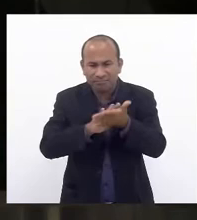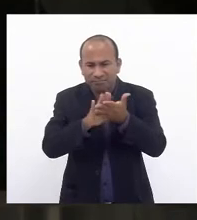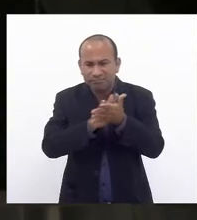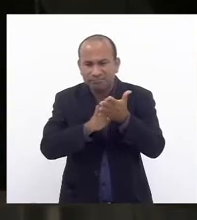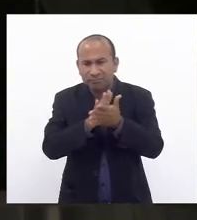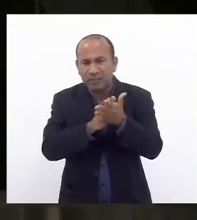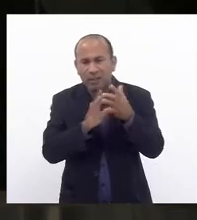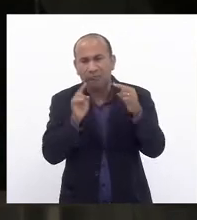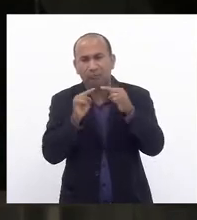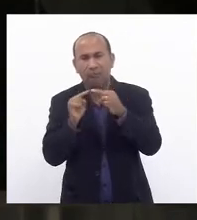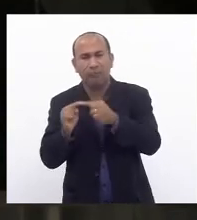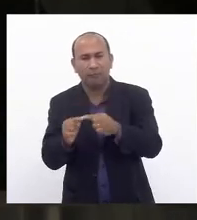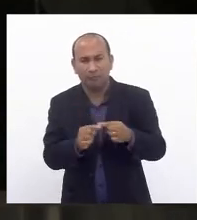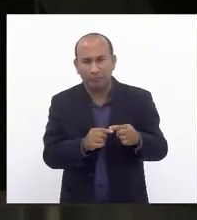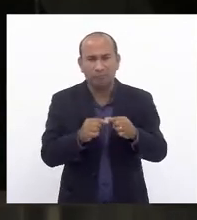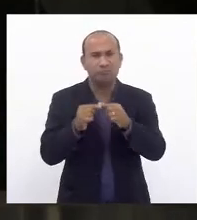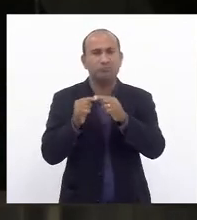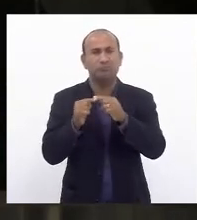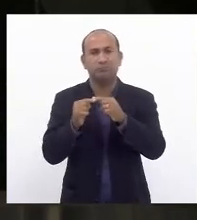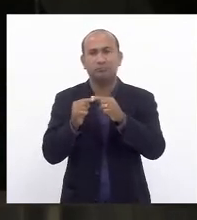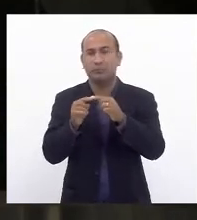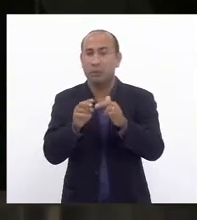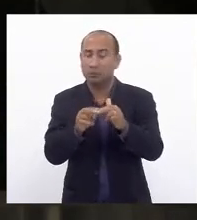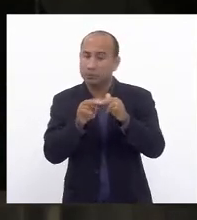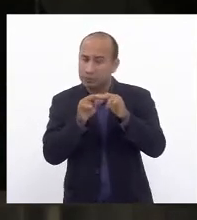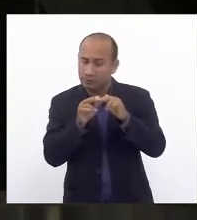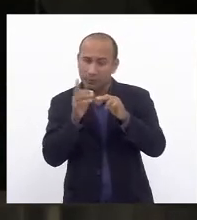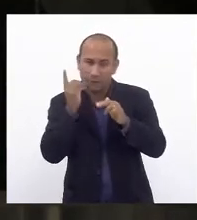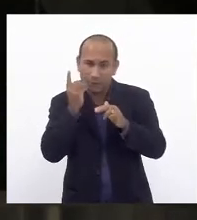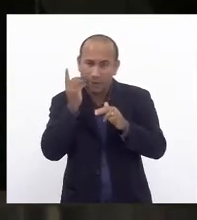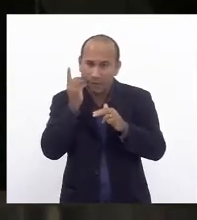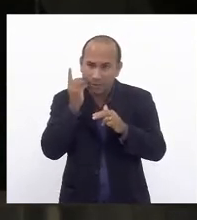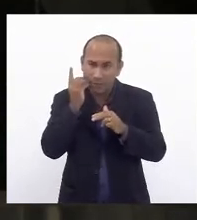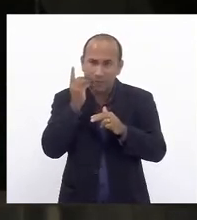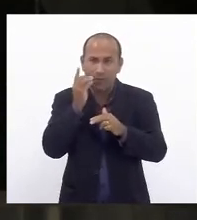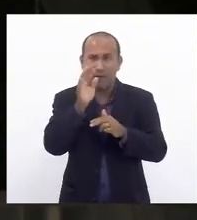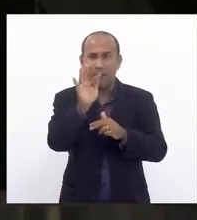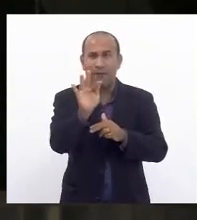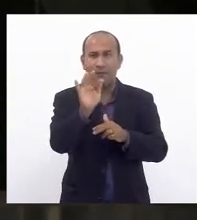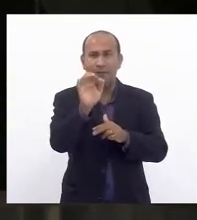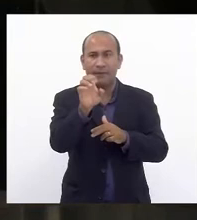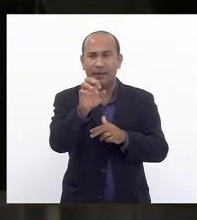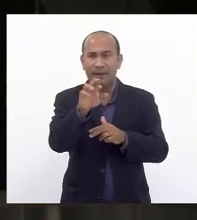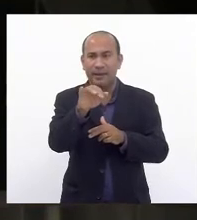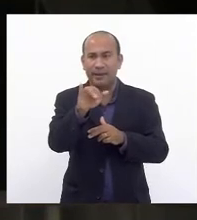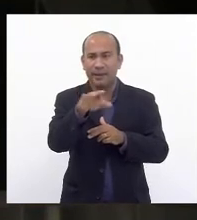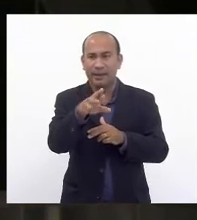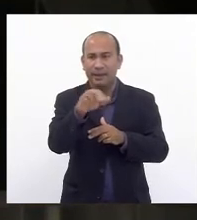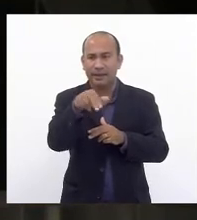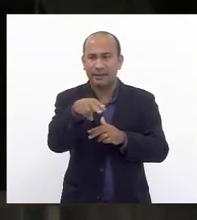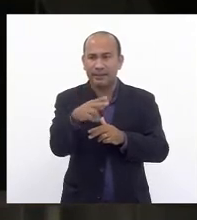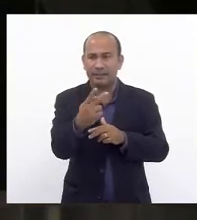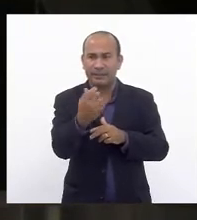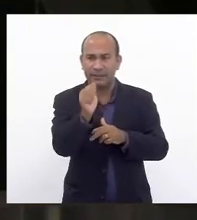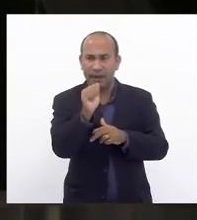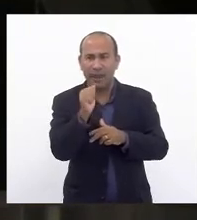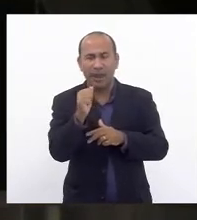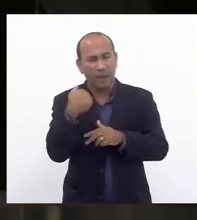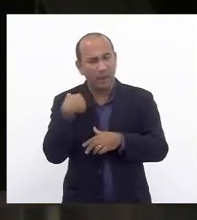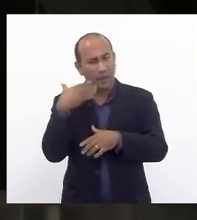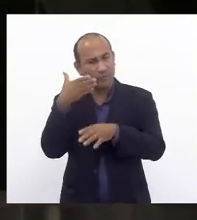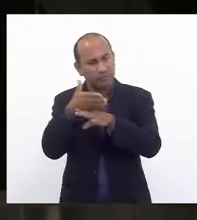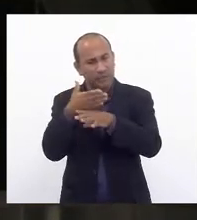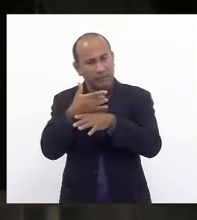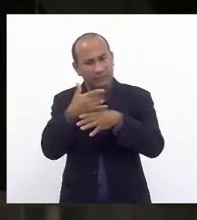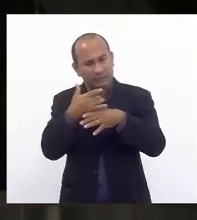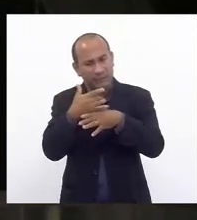essa narrativa. Por isso, deputado Ferreirinha, eu oficiei a prefeitura da cidade do Rio de